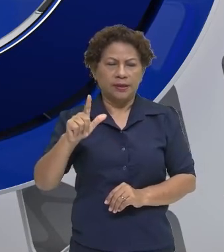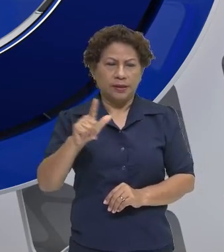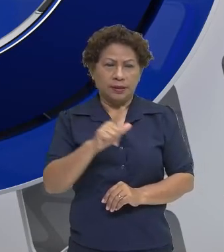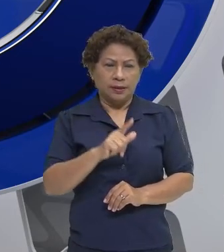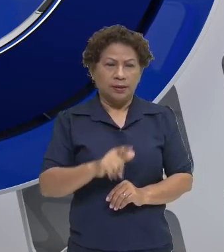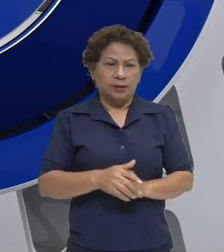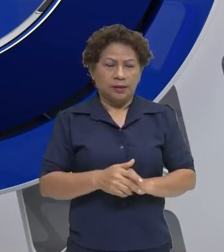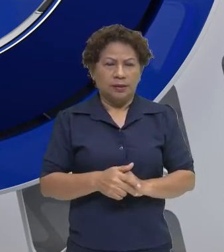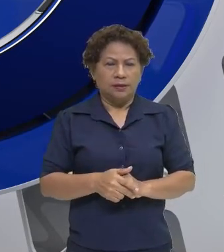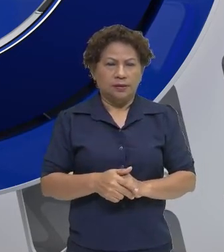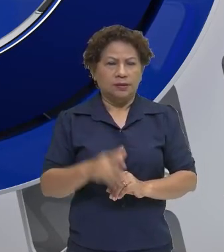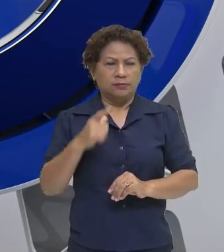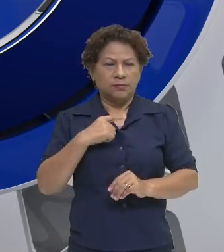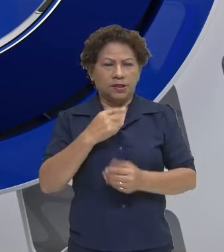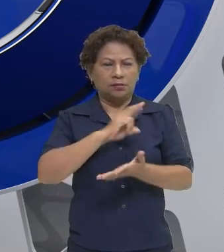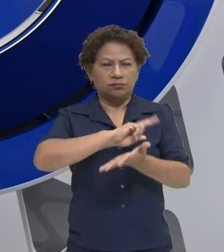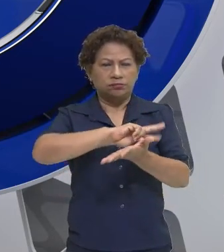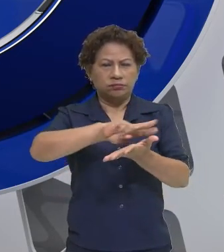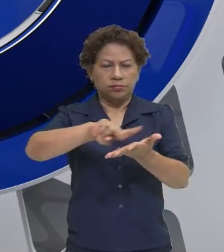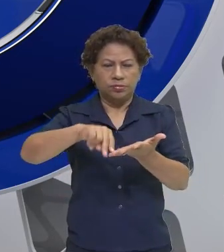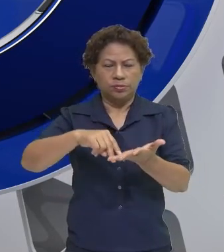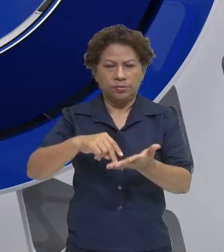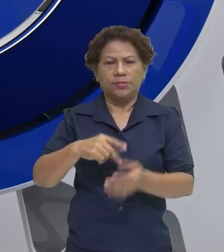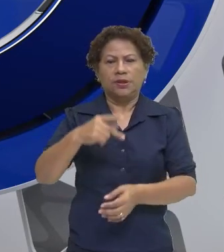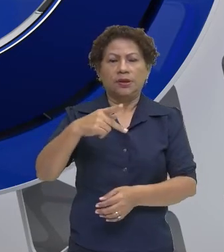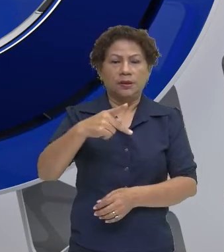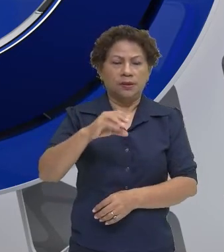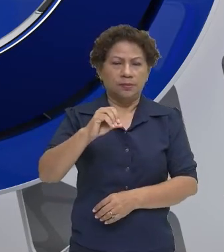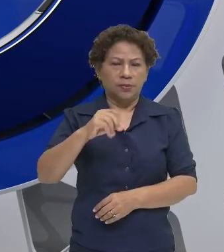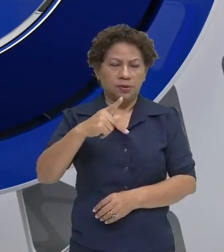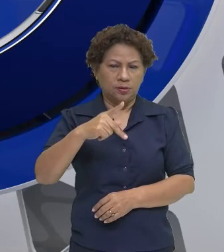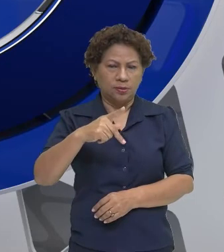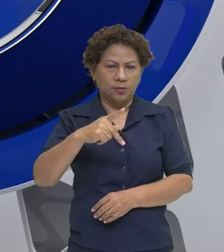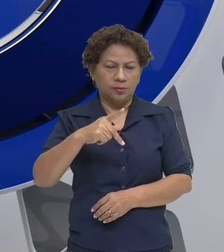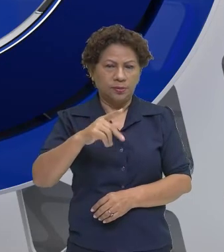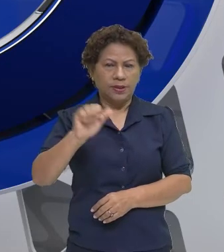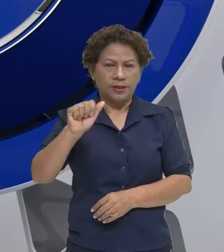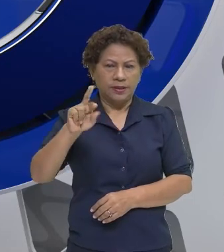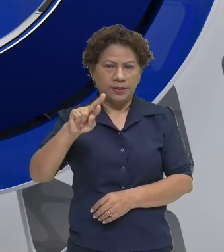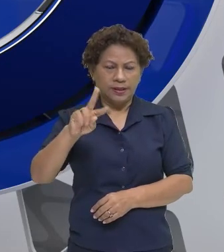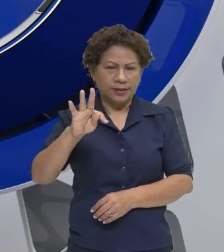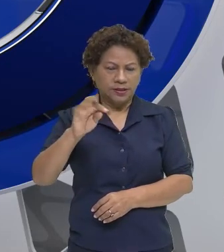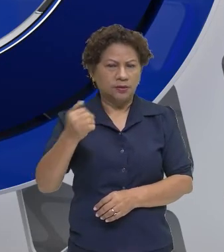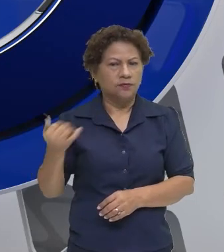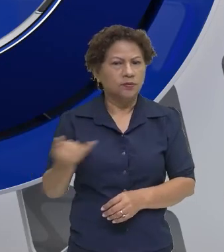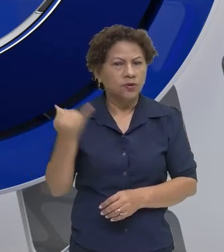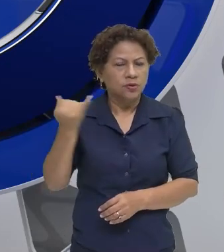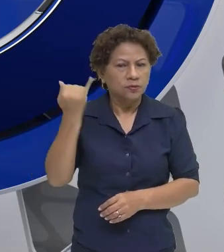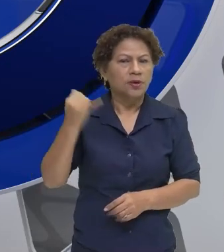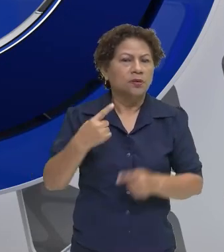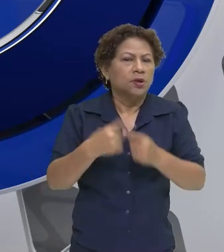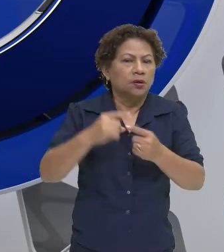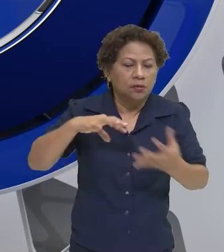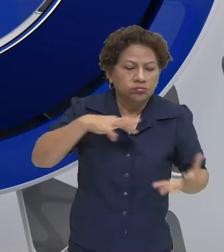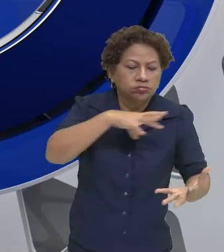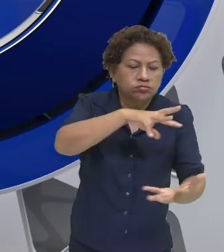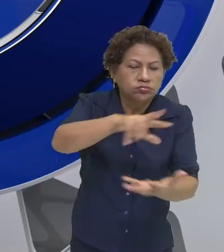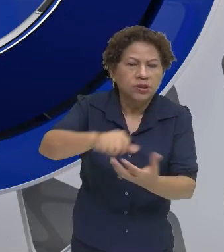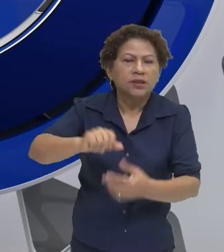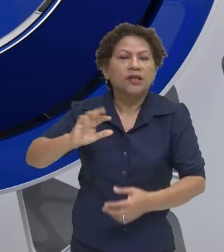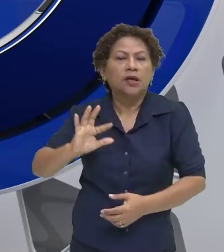estar entrelaçando com o que está acontecendo no mundo. E nesse momento, os Estados Unidos, onde